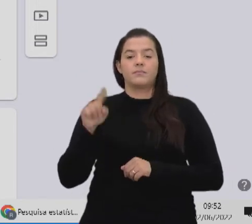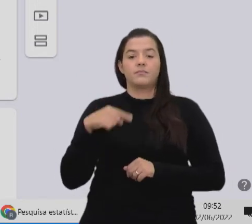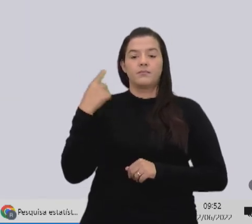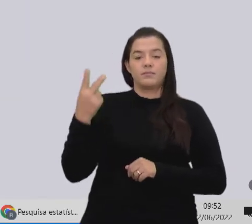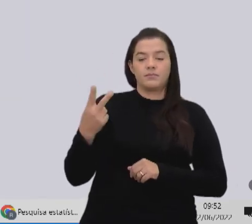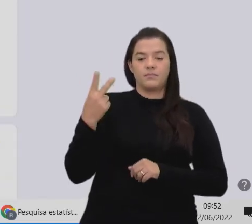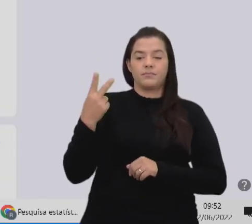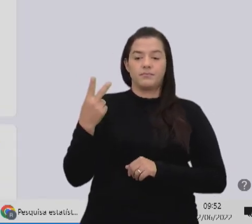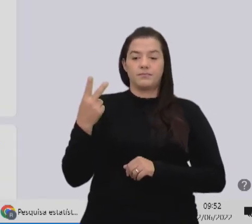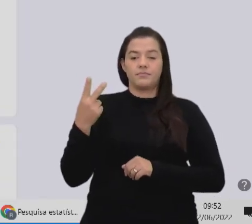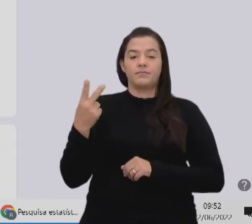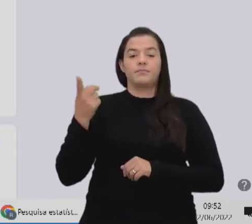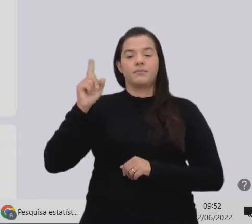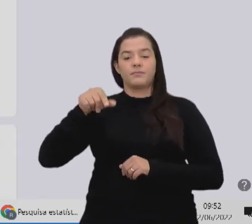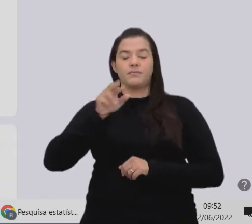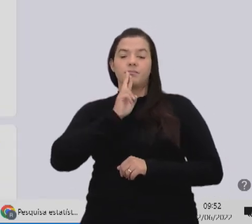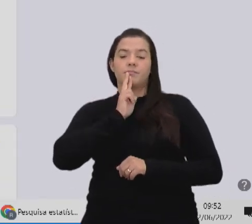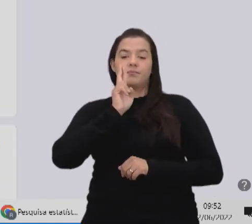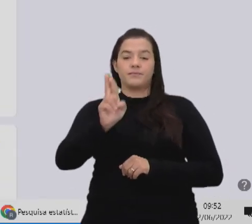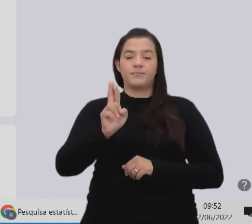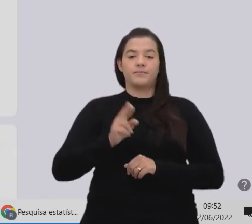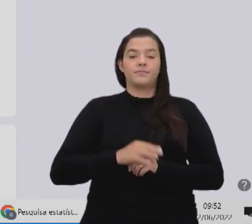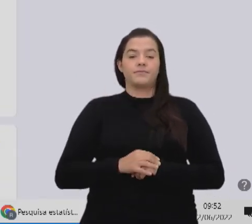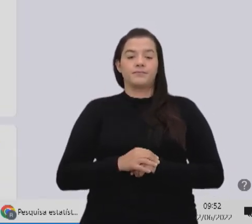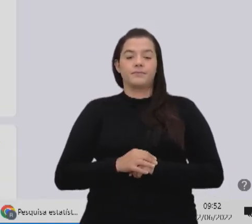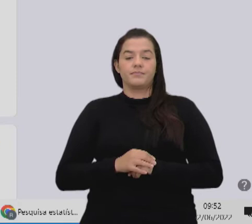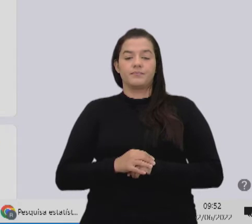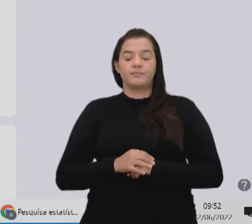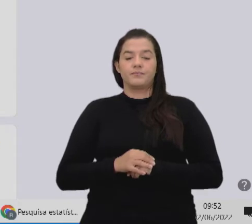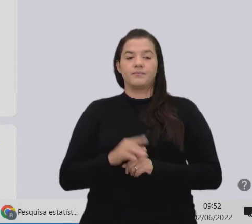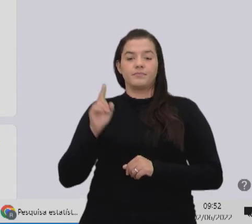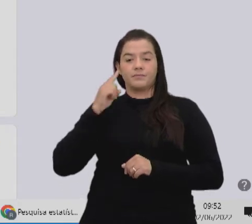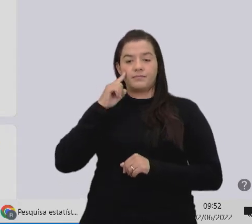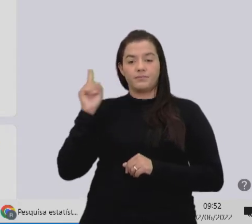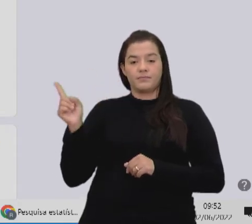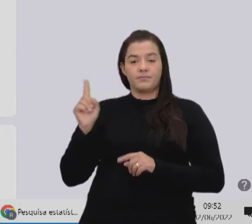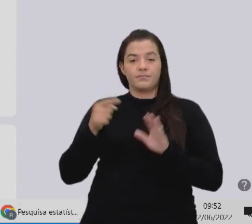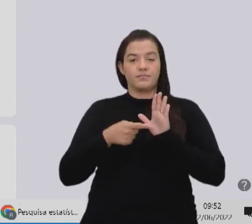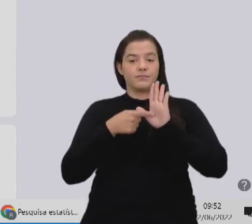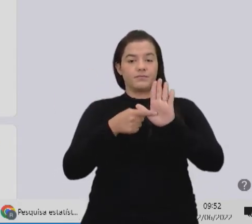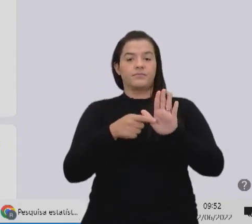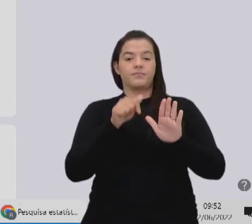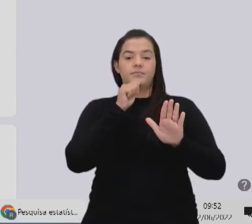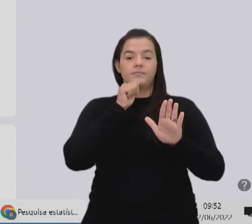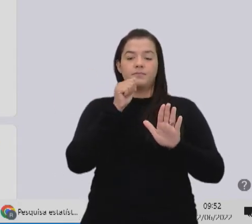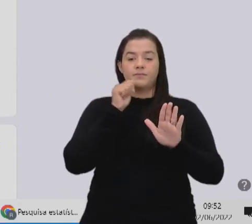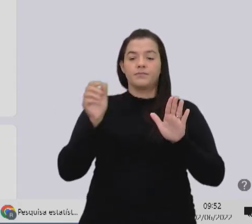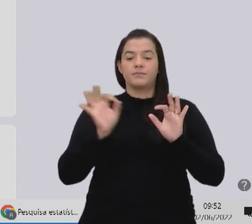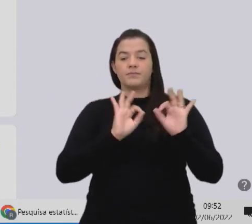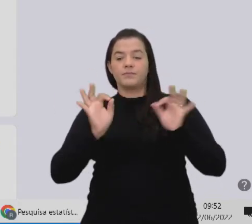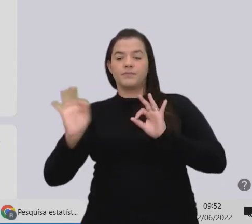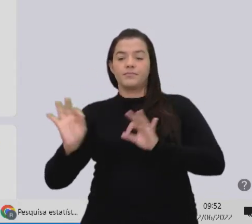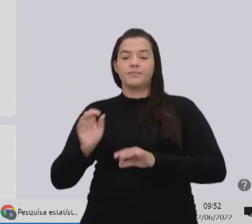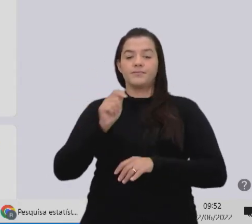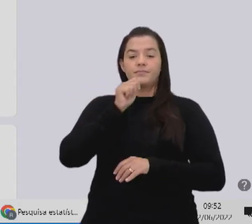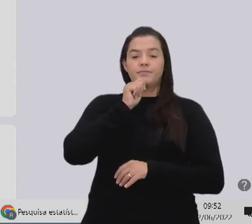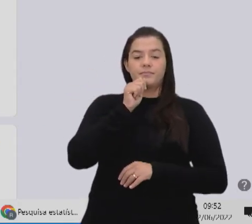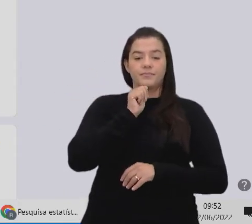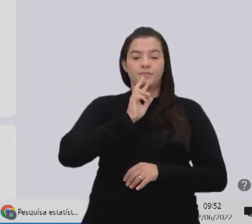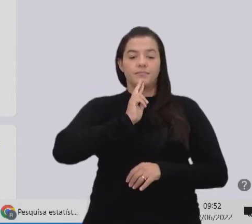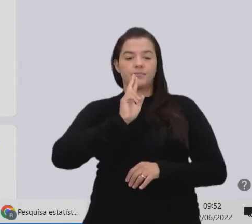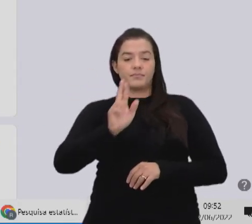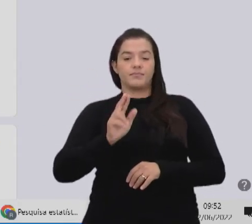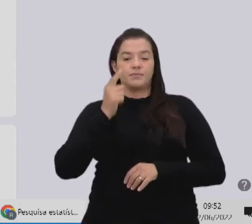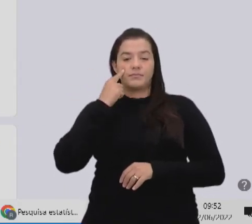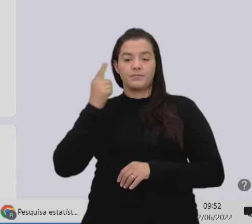a gente tem a parte de respostas. E aqui é a parte interessante, que você não mostrou ainda, porque você não tinha feito as respostas, mas o meu tem, então vou